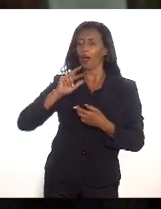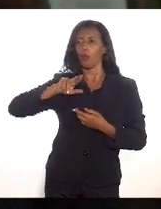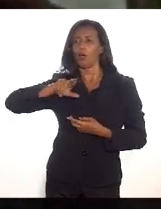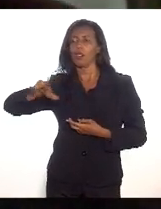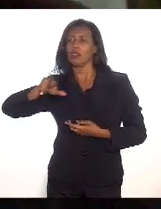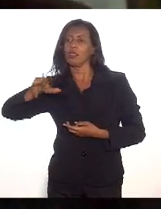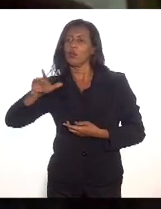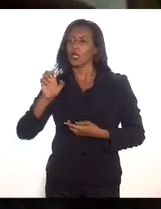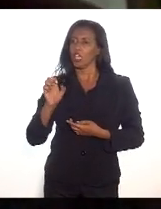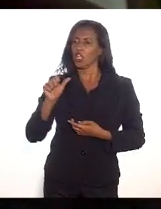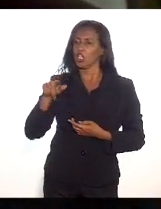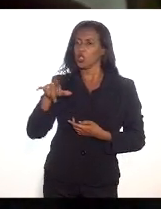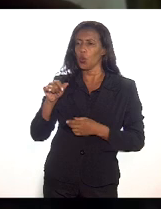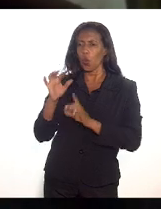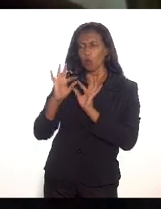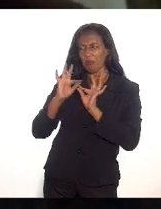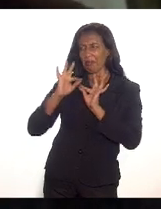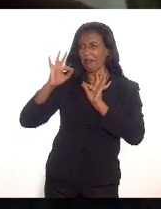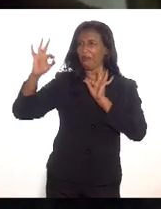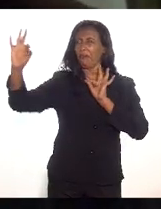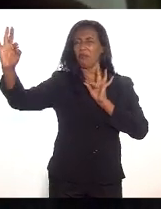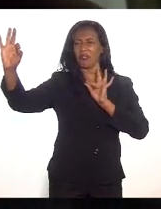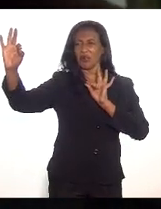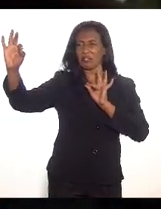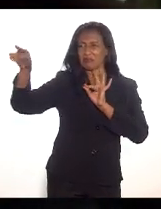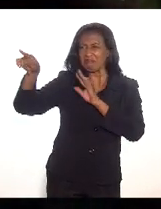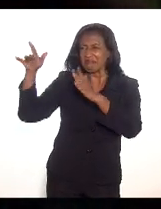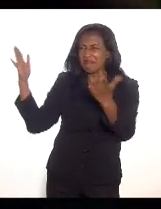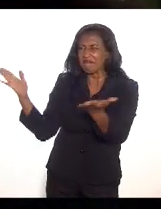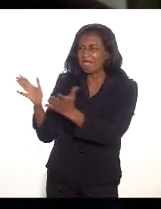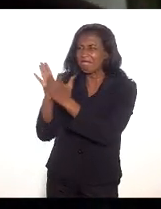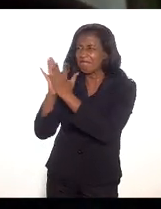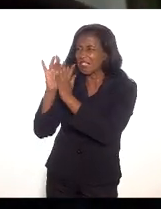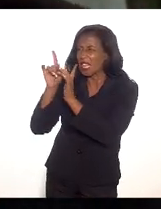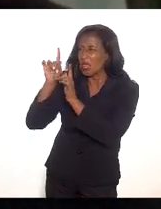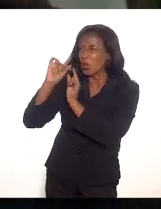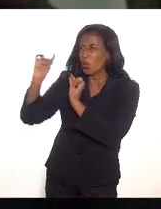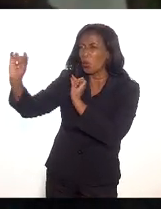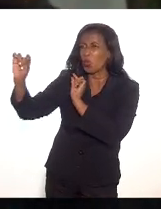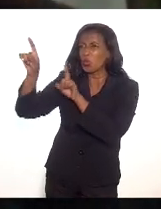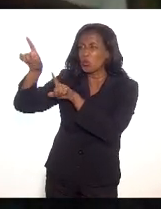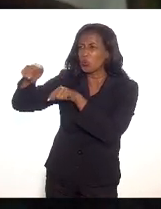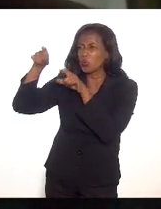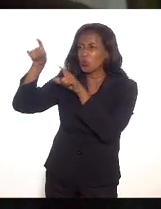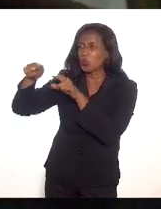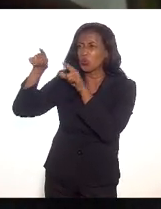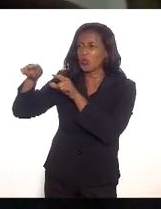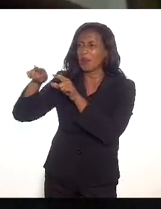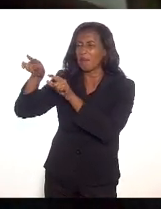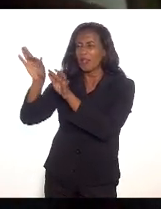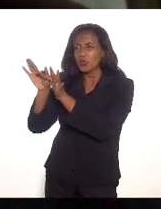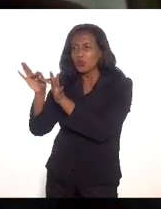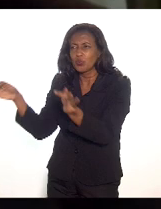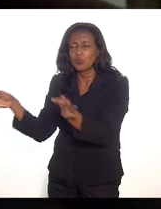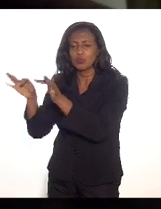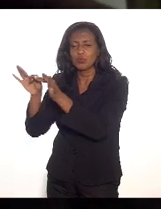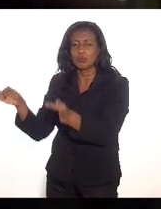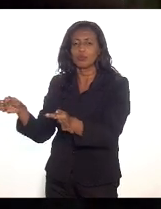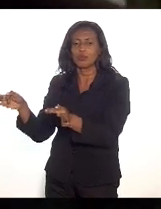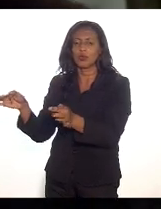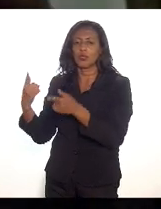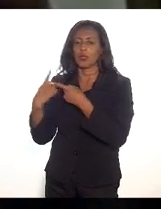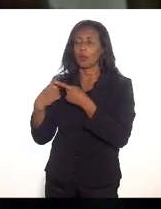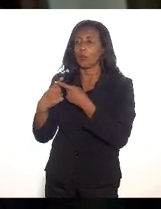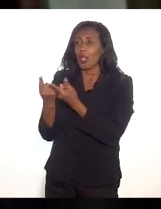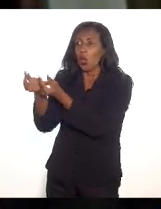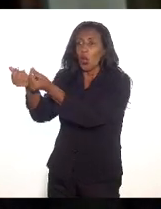nos territórios mais afastados, naquelas regiões mais pobres, nas comunidades mais vulneráveis, porque não tem